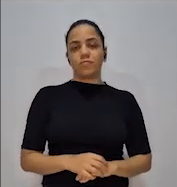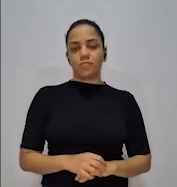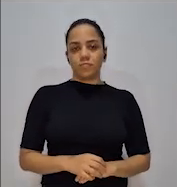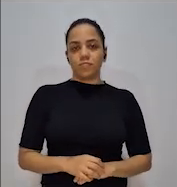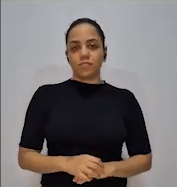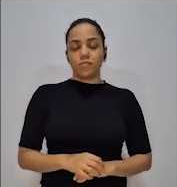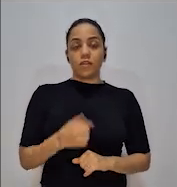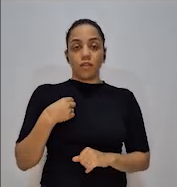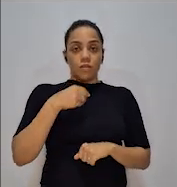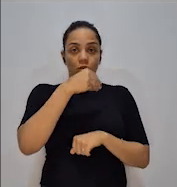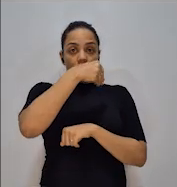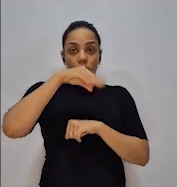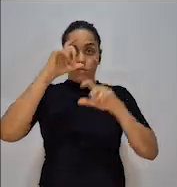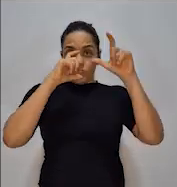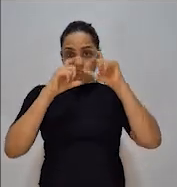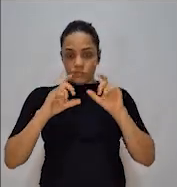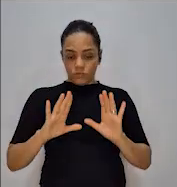Vamos ver se vocês já estão vendo.